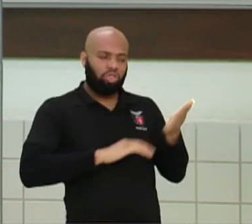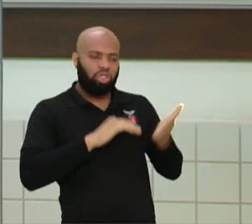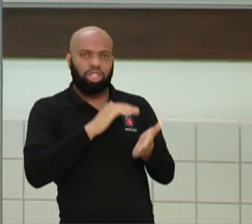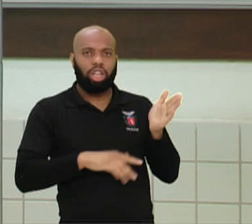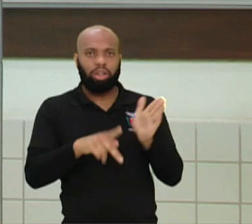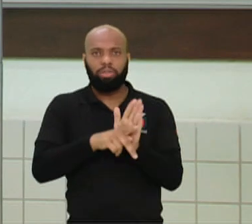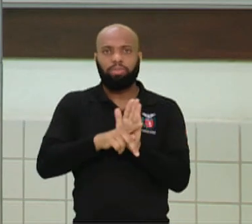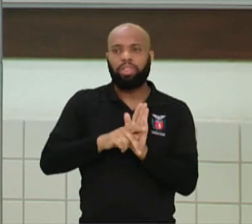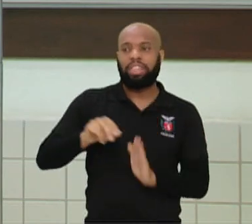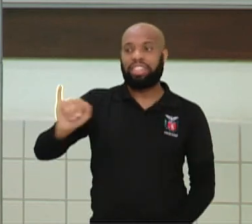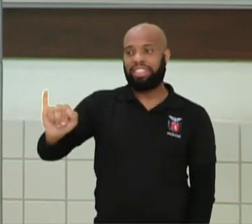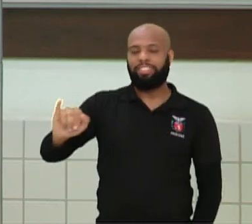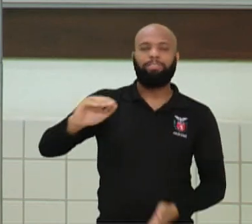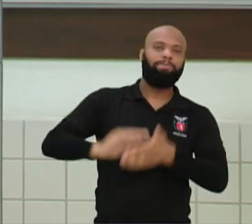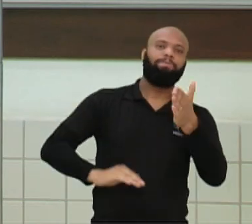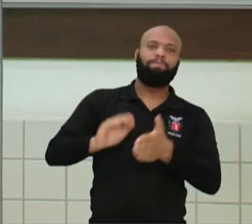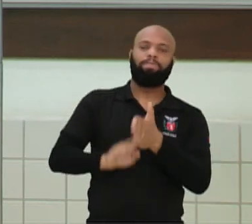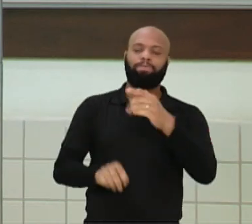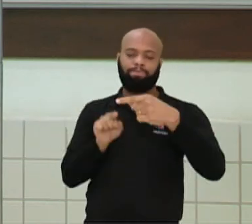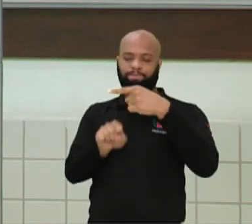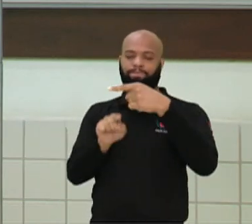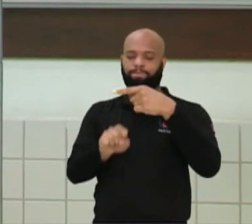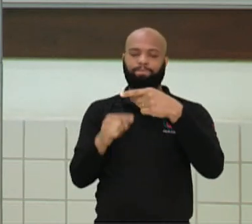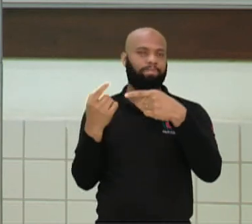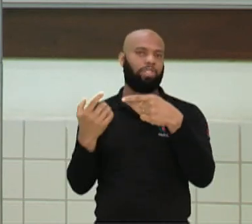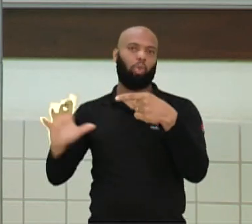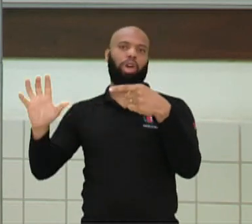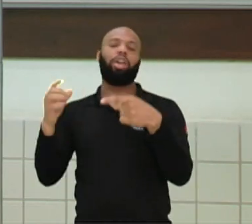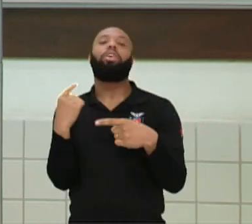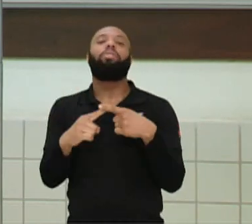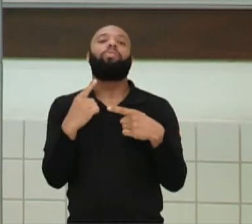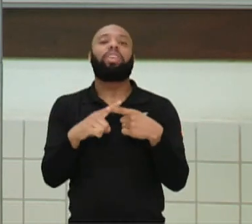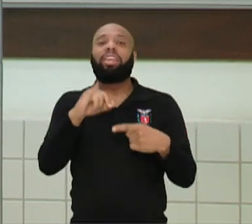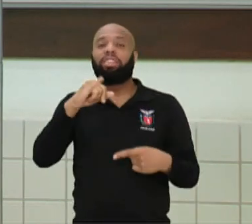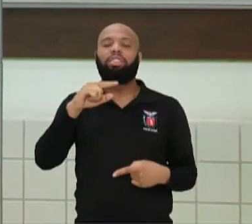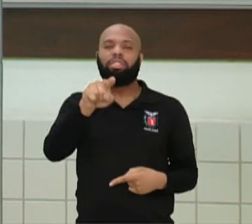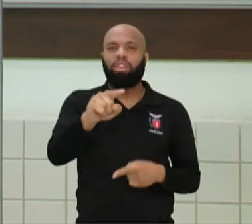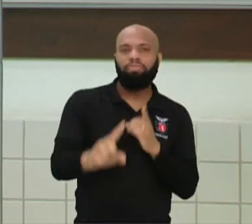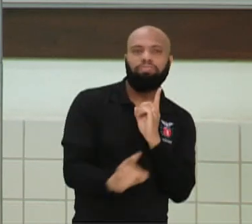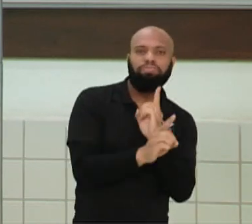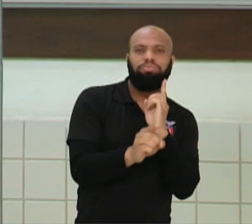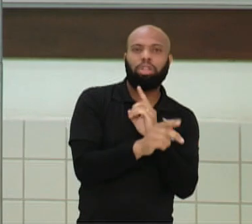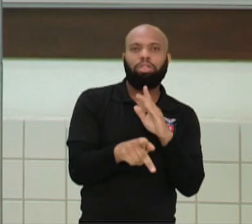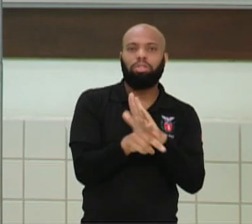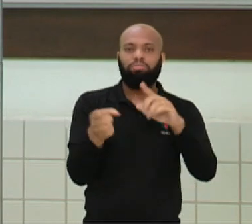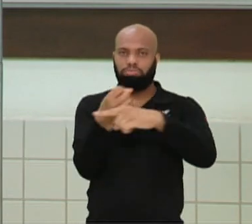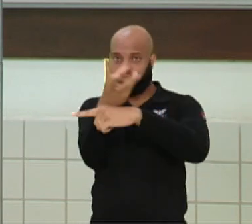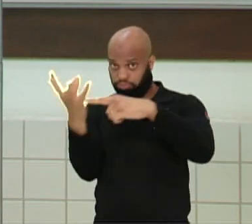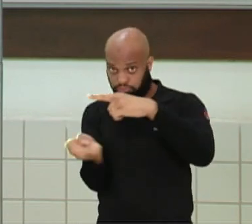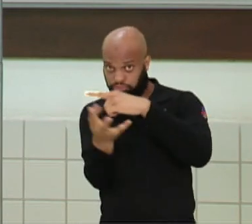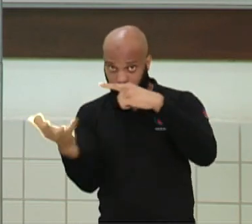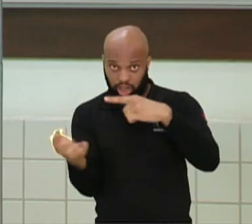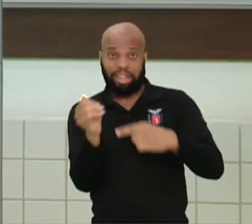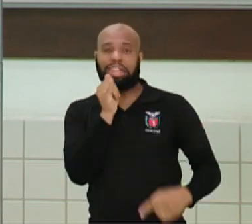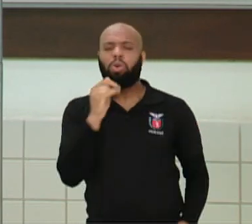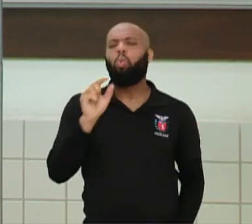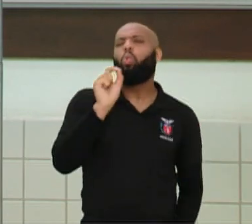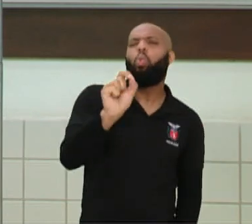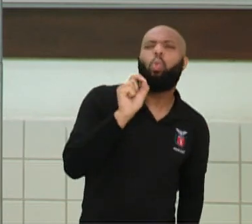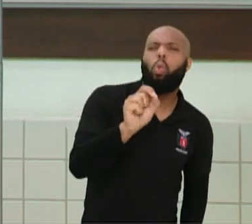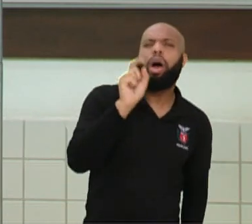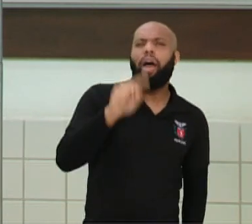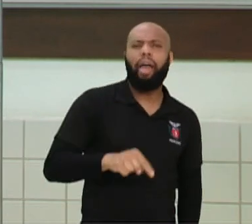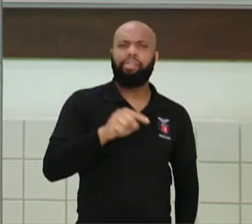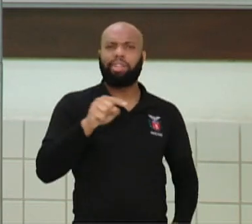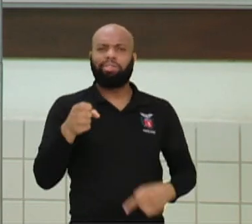parte imaginária do denominador, porque quando a gente define uma fração, quando a gente vai dizer o que é uma